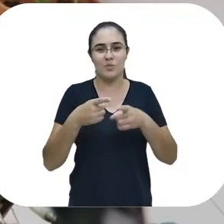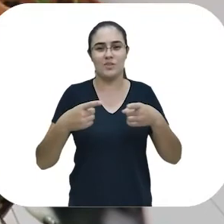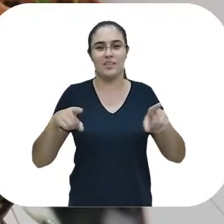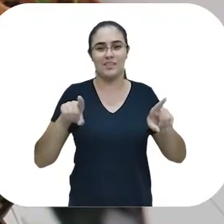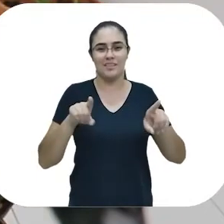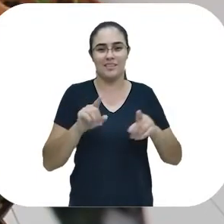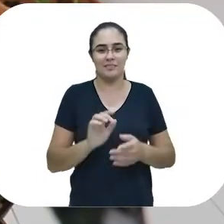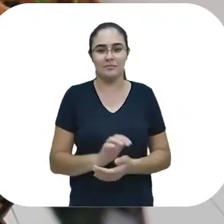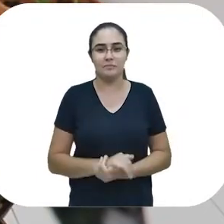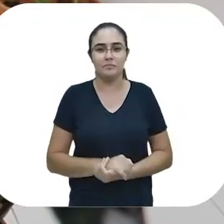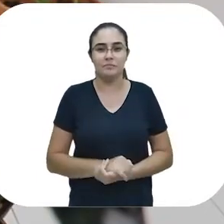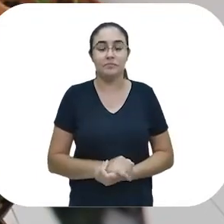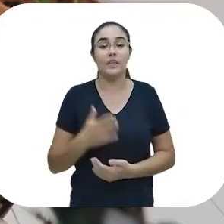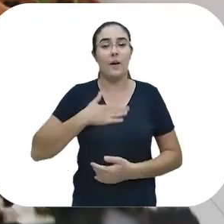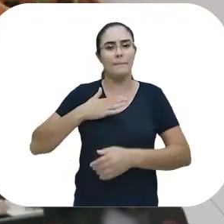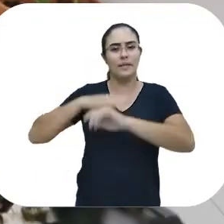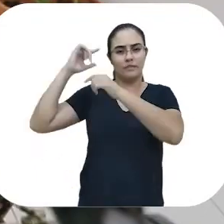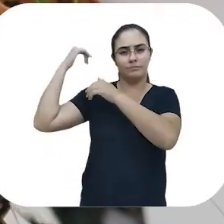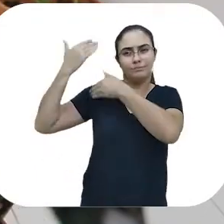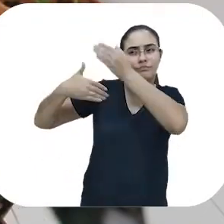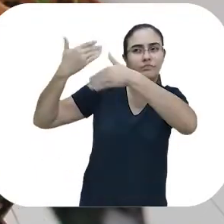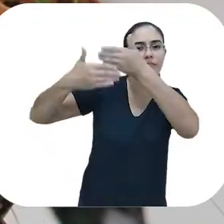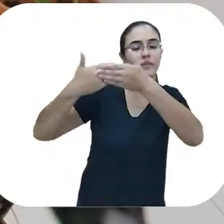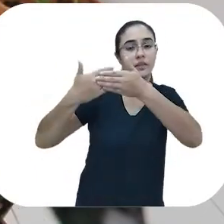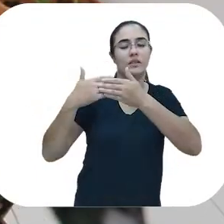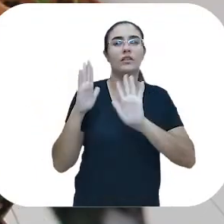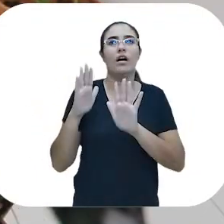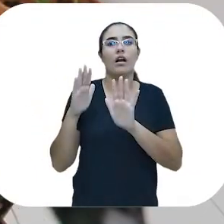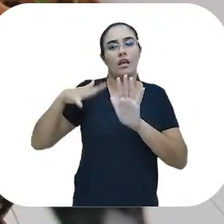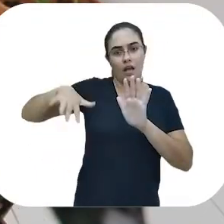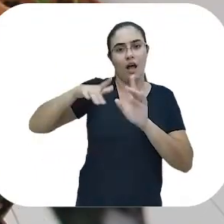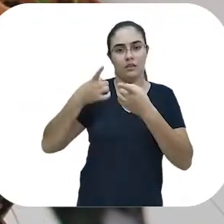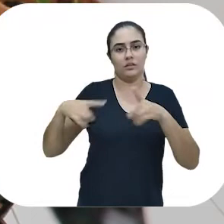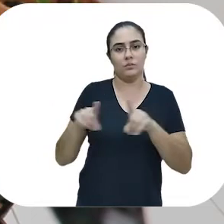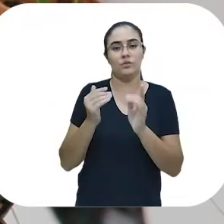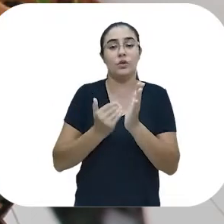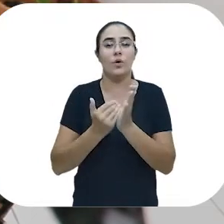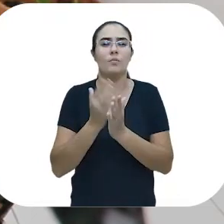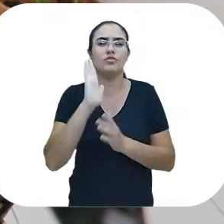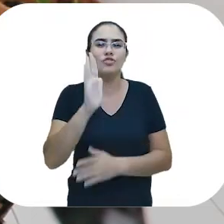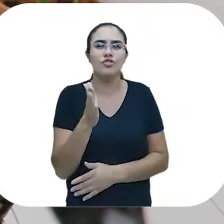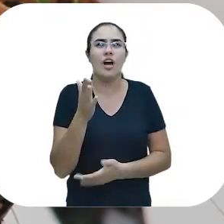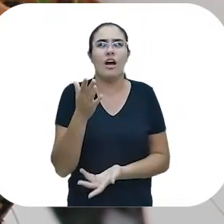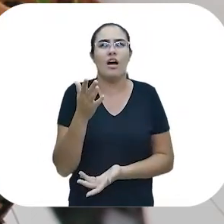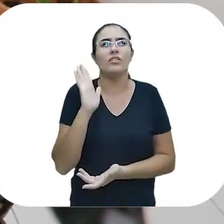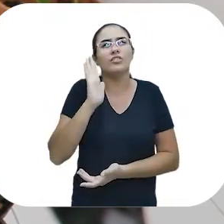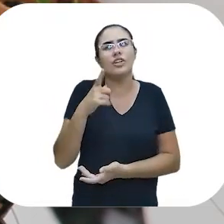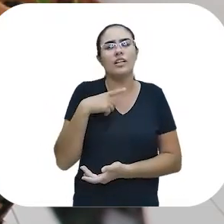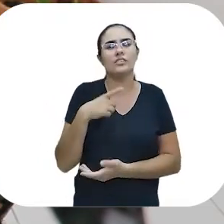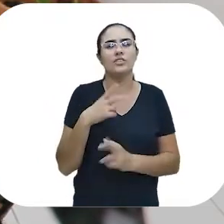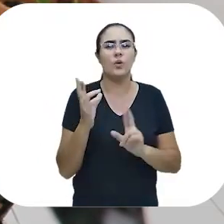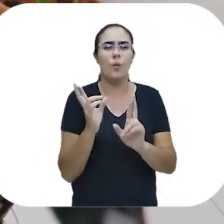Minha trajetória na música começou ainda na infância. Eu já tinha uma relação muito lúdica com a música,